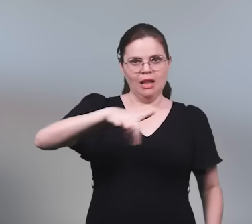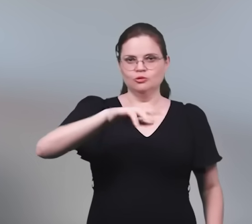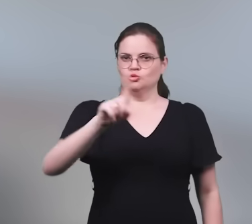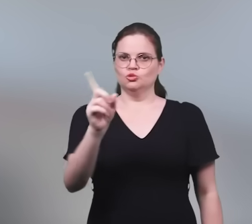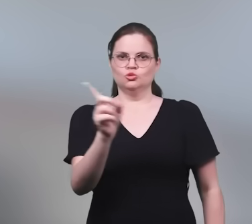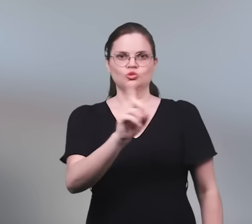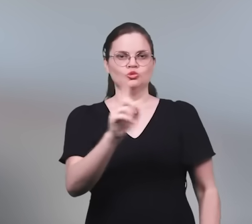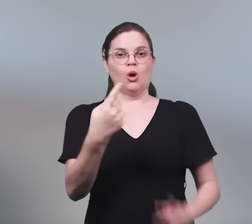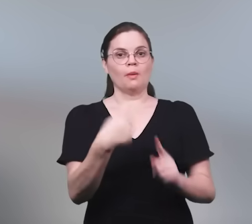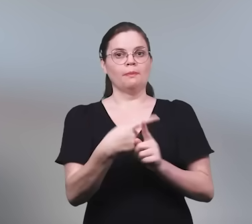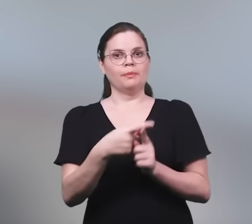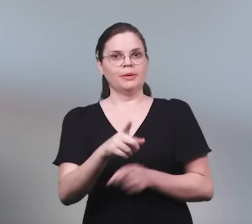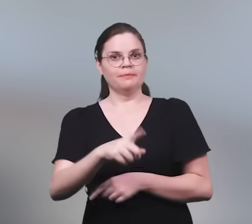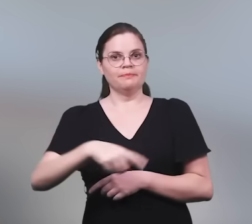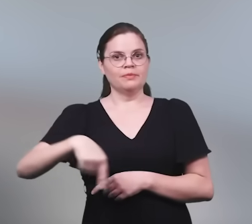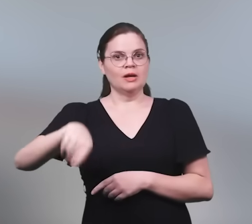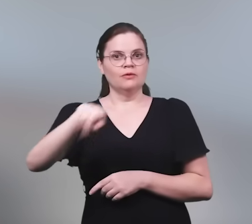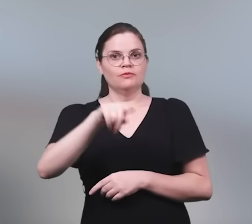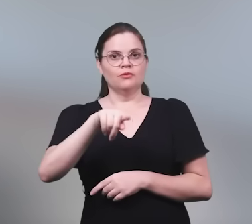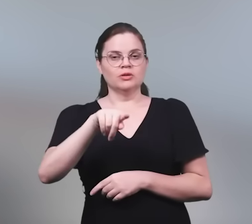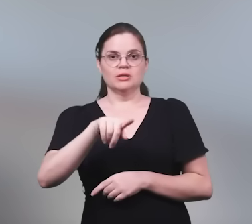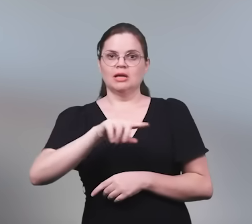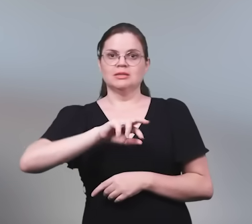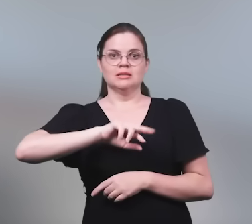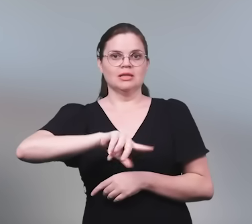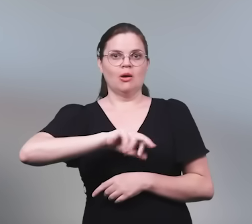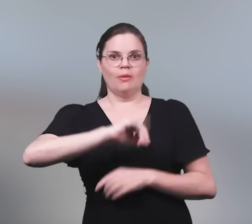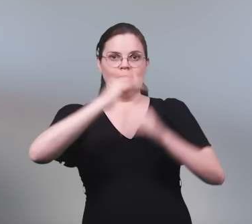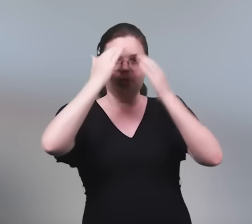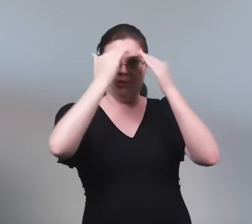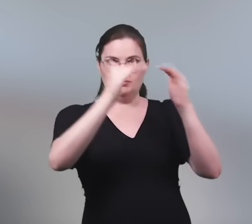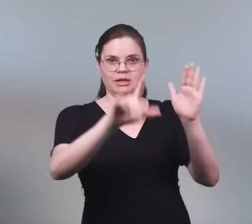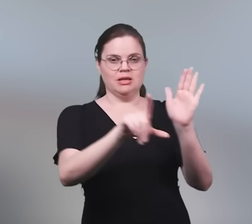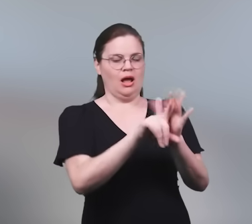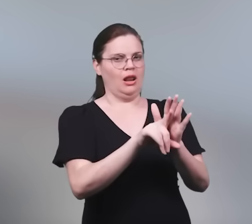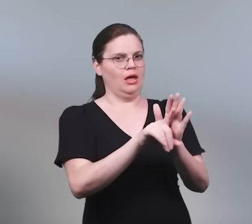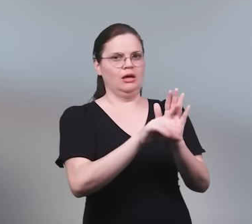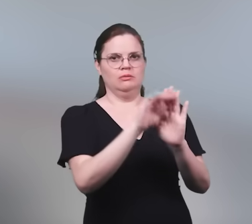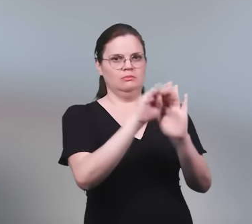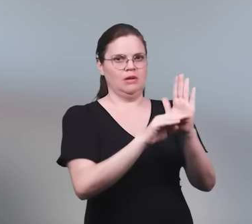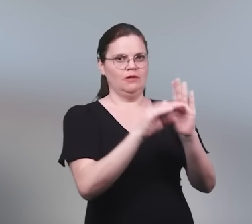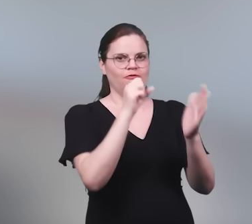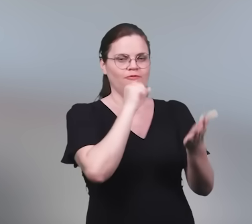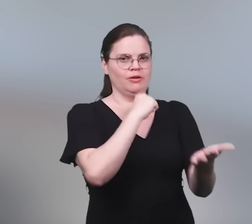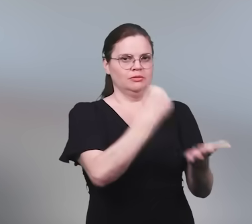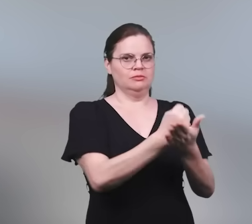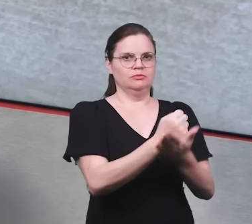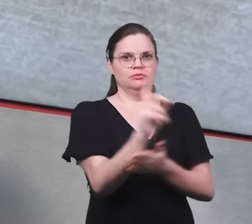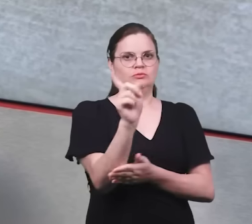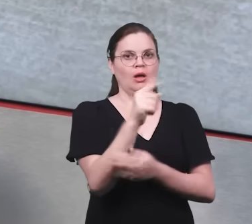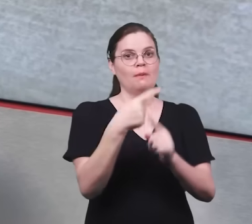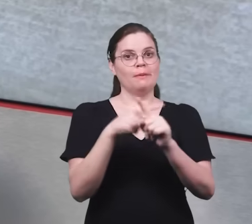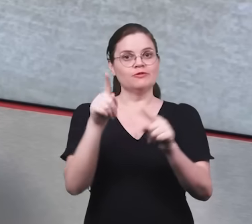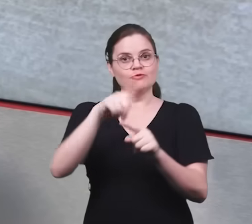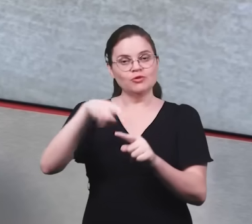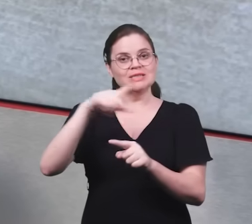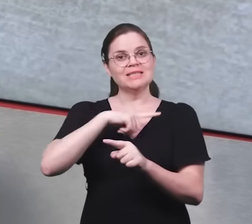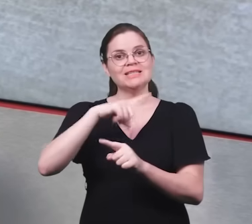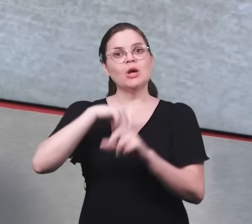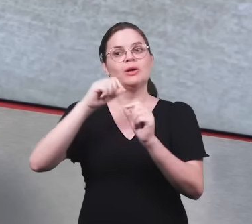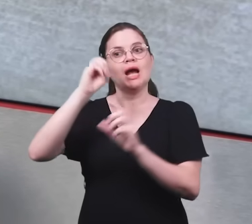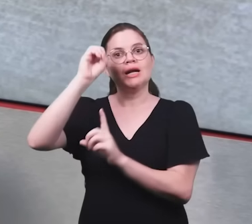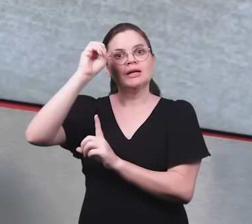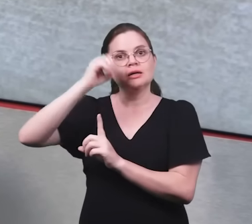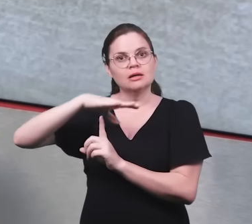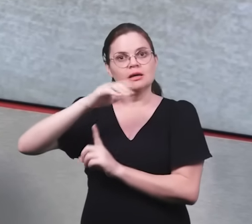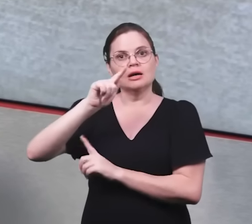pois não estáis debaixo da lei, mas debaixo da graça. Então, quem está debaixo